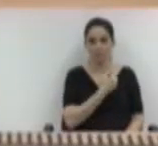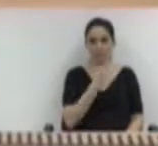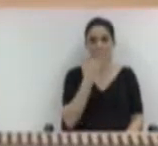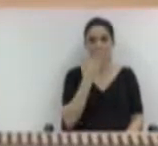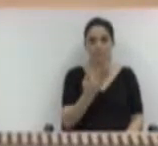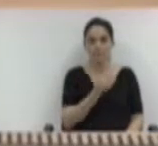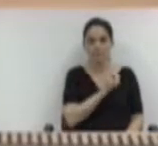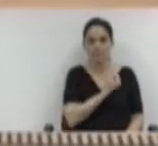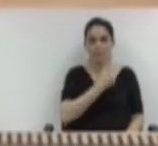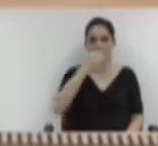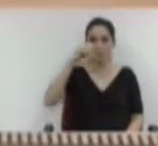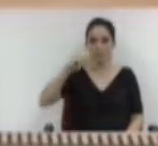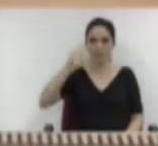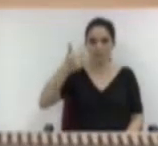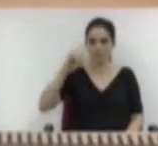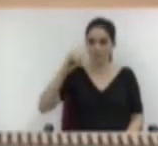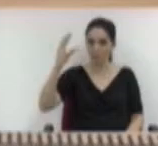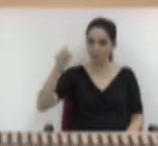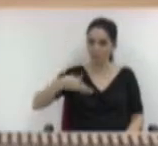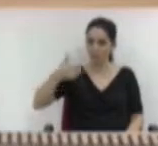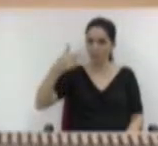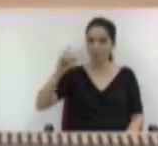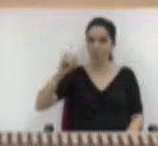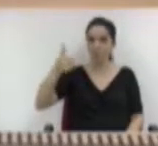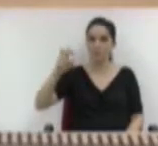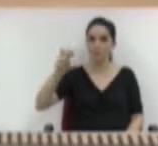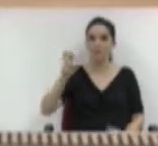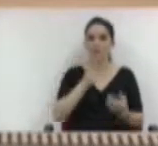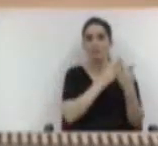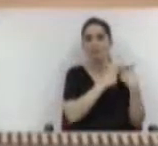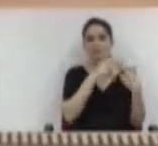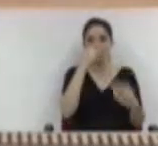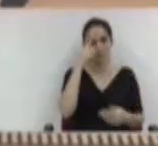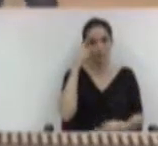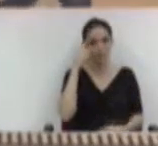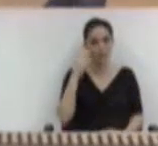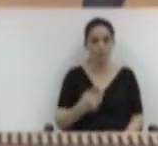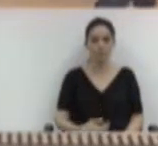Requerimento 920/2015. Autor, vereador doutor Júlio.